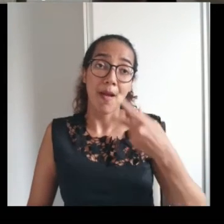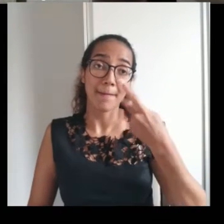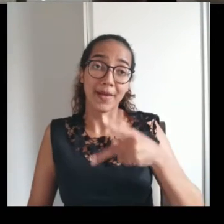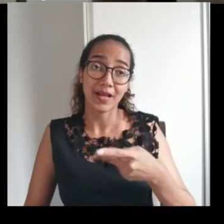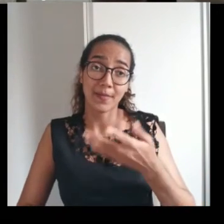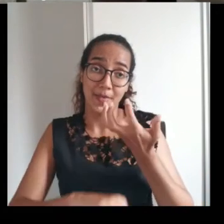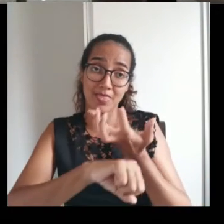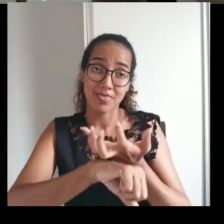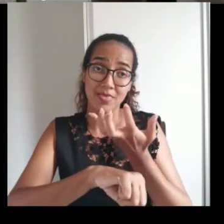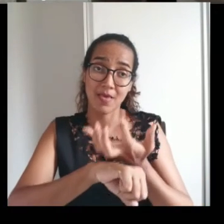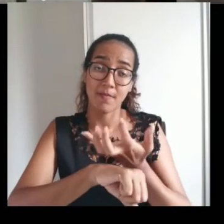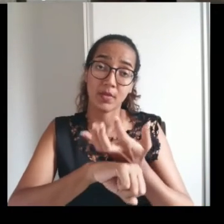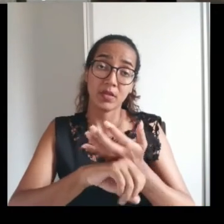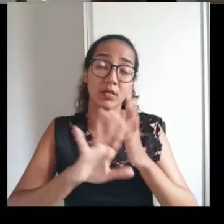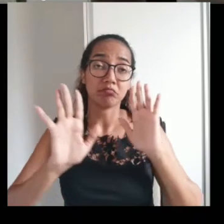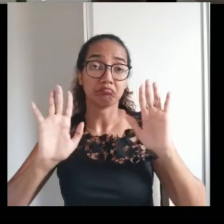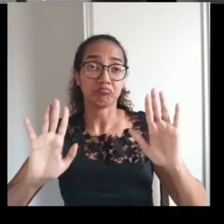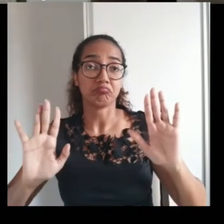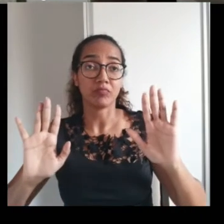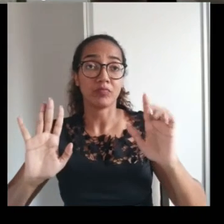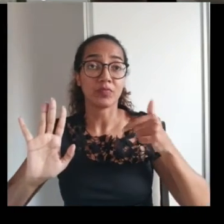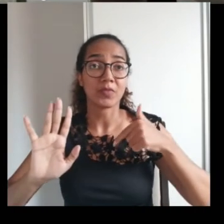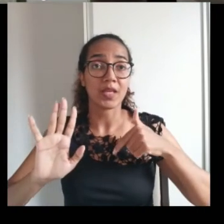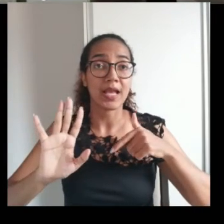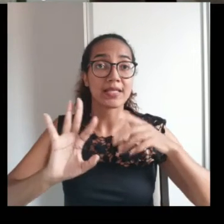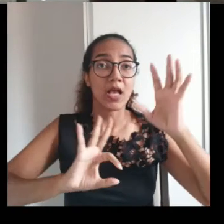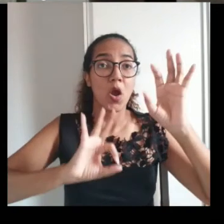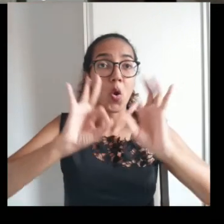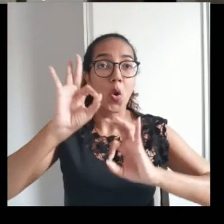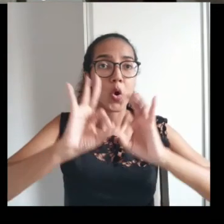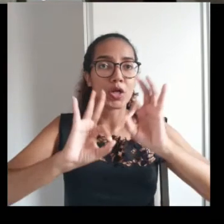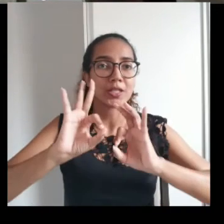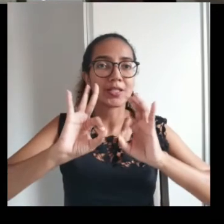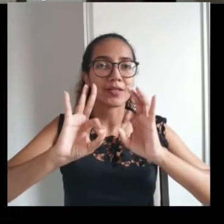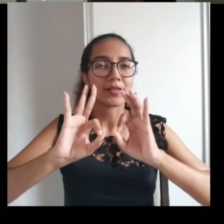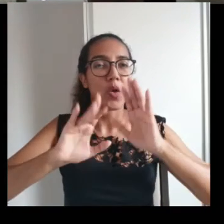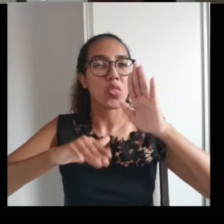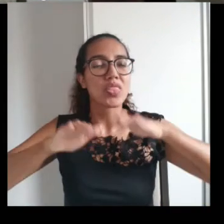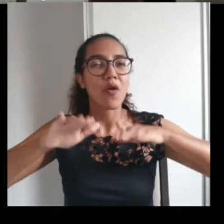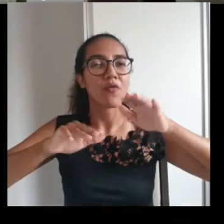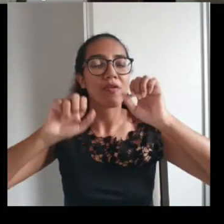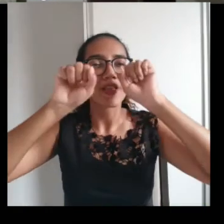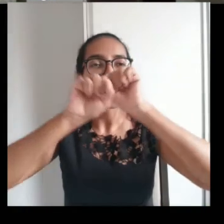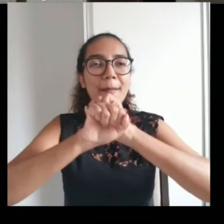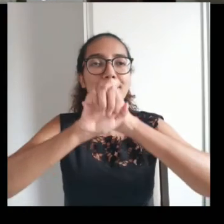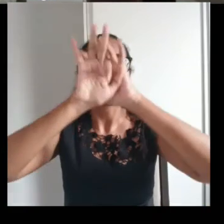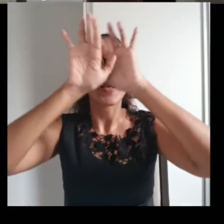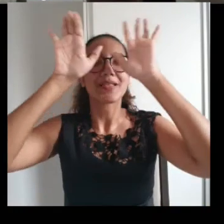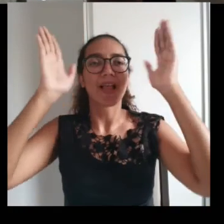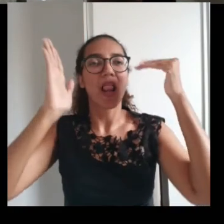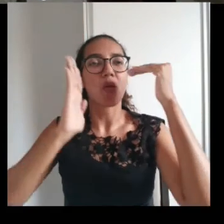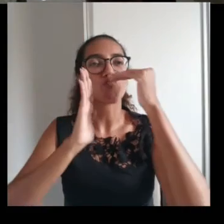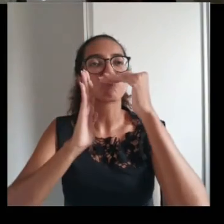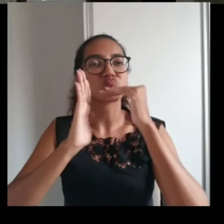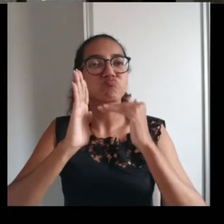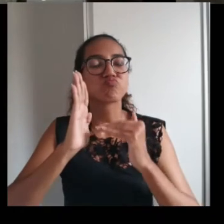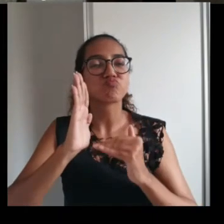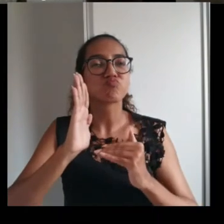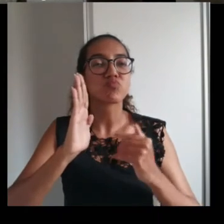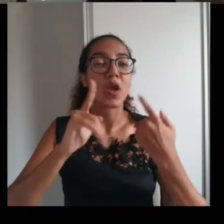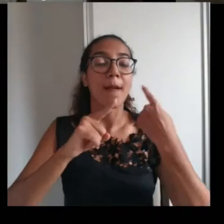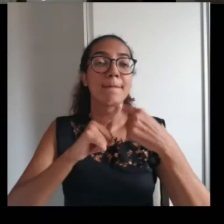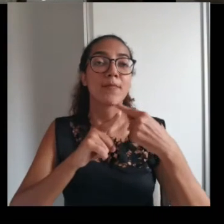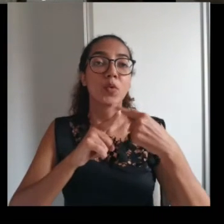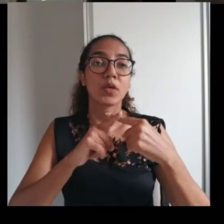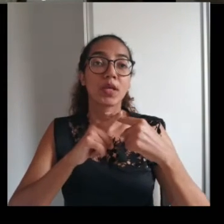que essa divisão daqui, ela talvez deixe mais claro essa questão, né? Porque ela fica batendo com a divisão lógica,